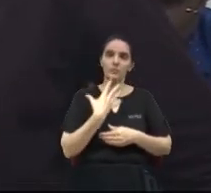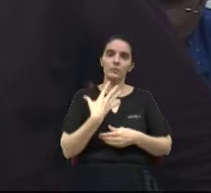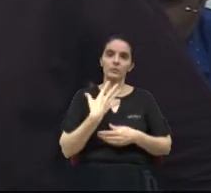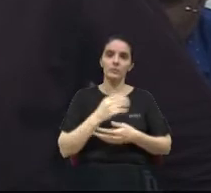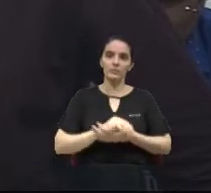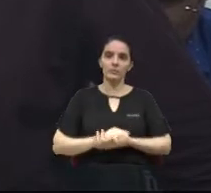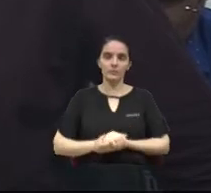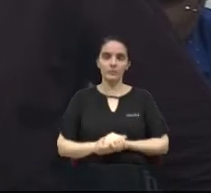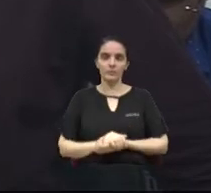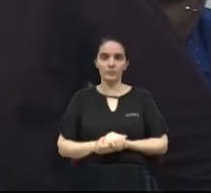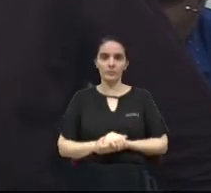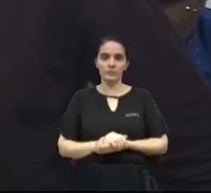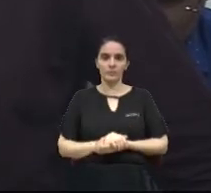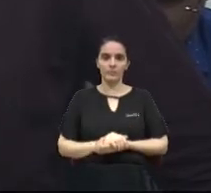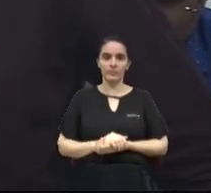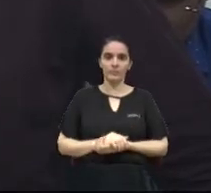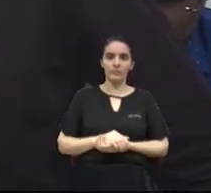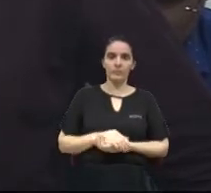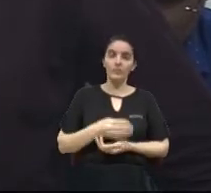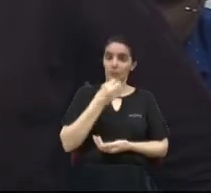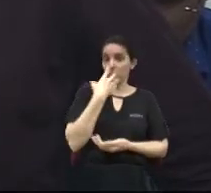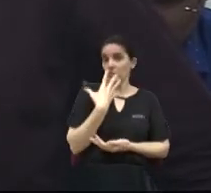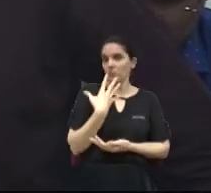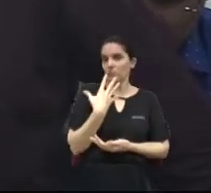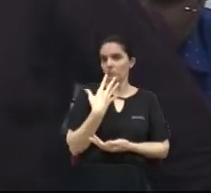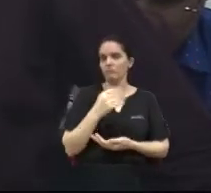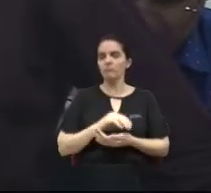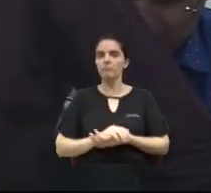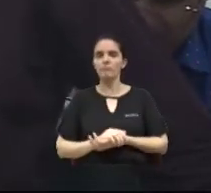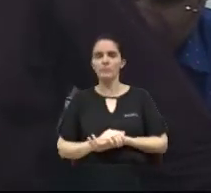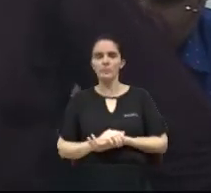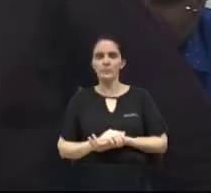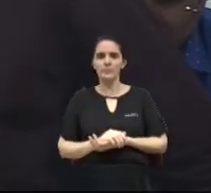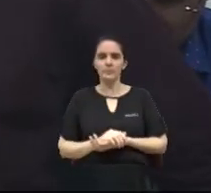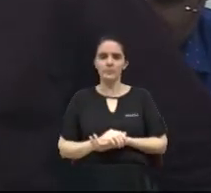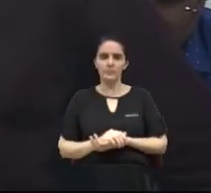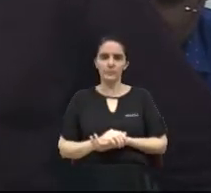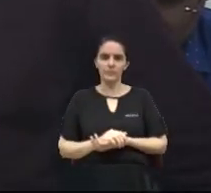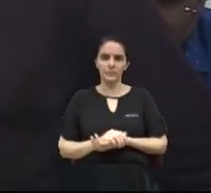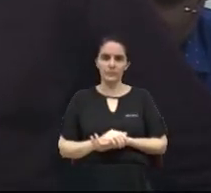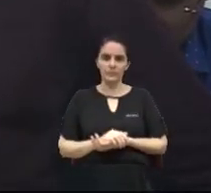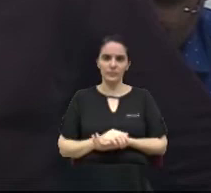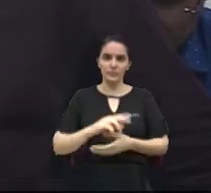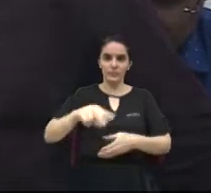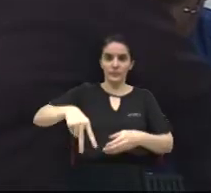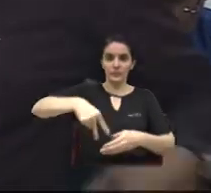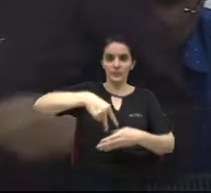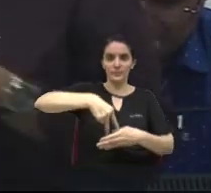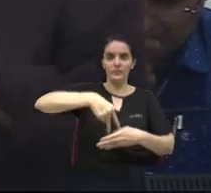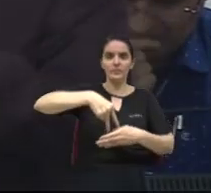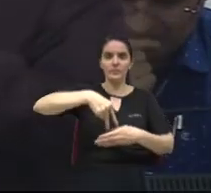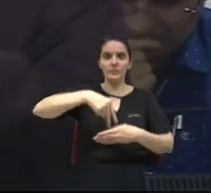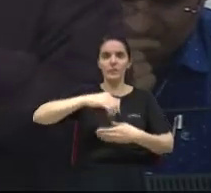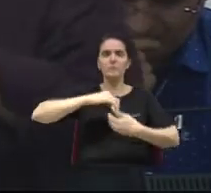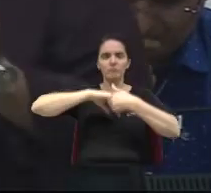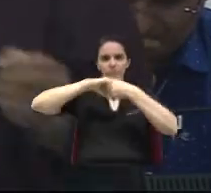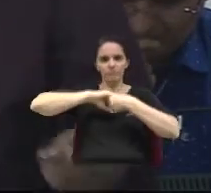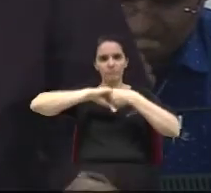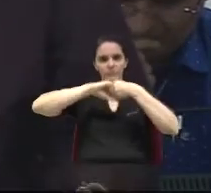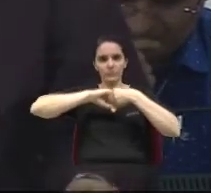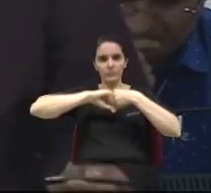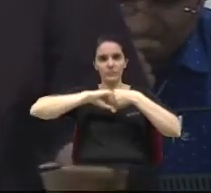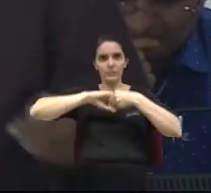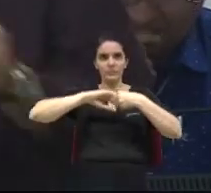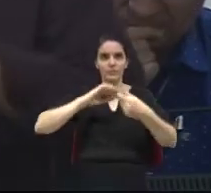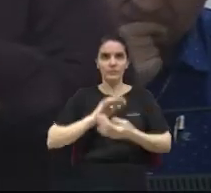gospel, que é também uma música abençoada e não deixa de ser rock. Então me levanto apenas para te parabenizar. Ô Mir,